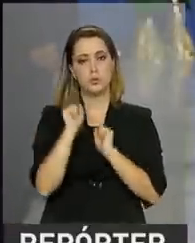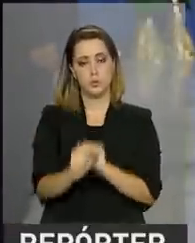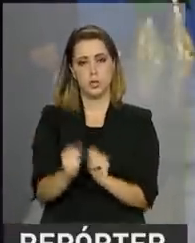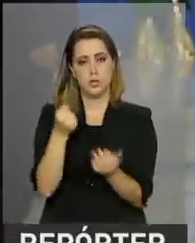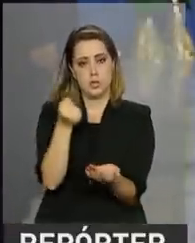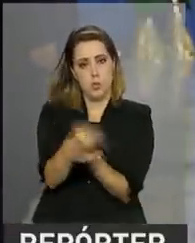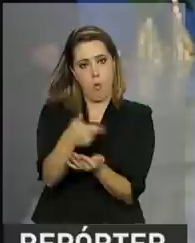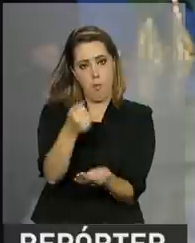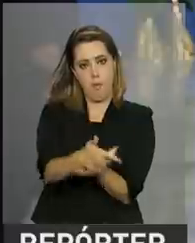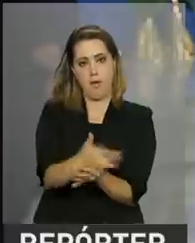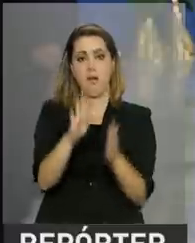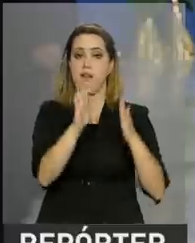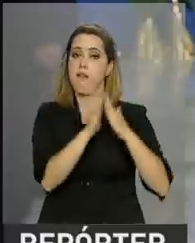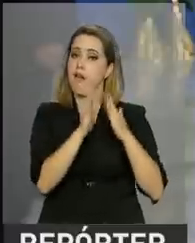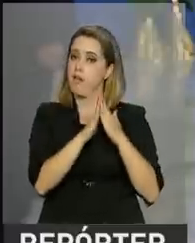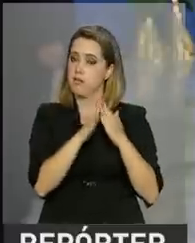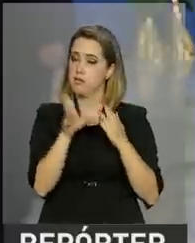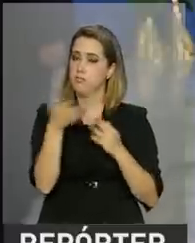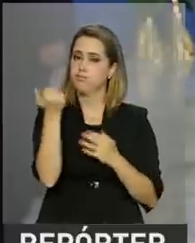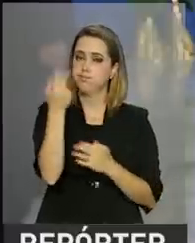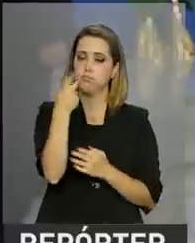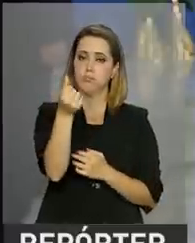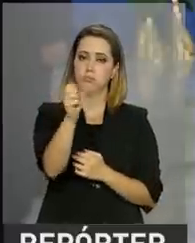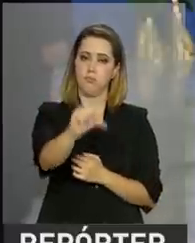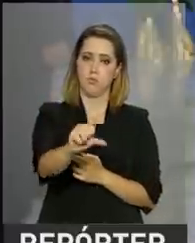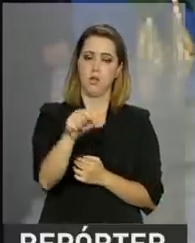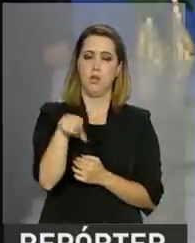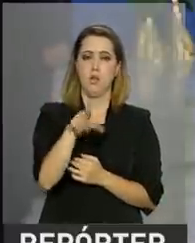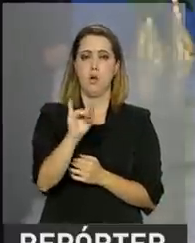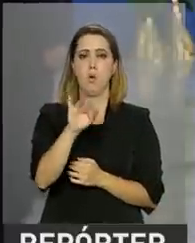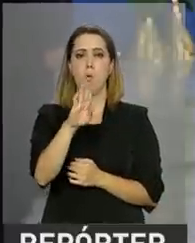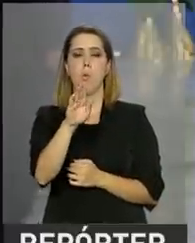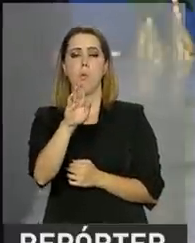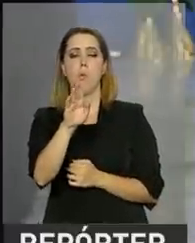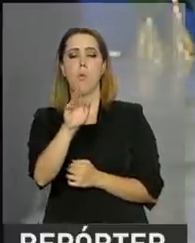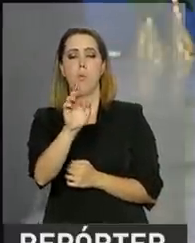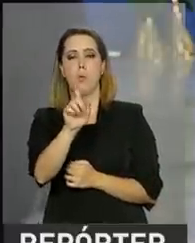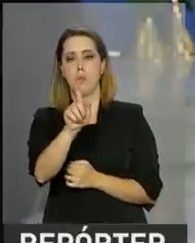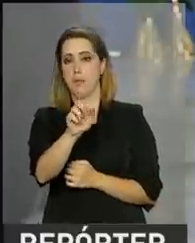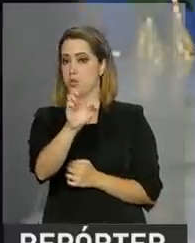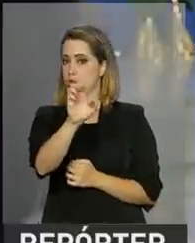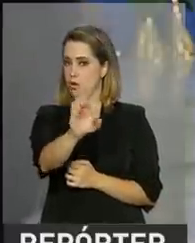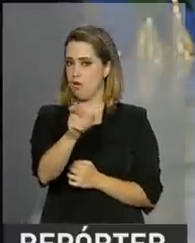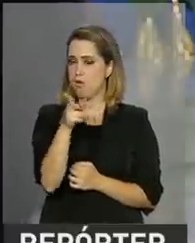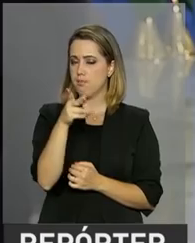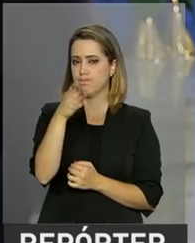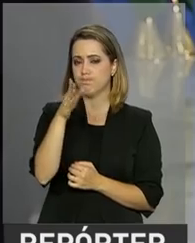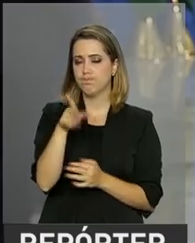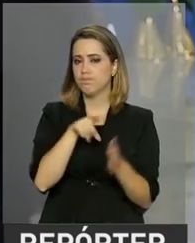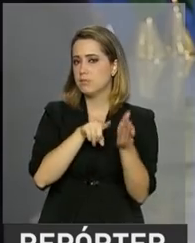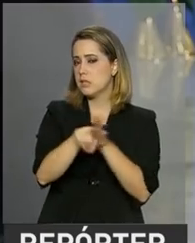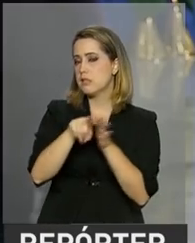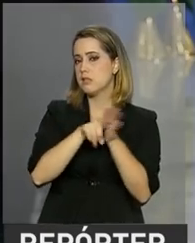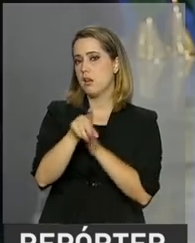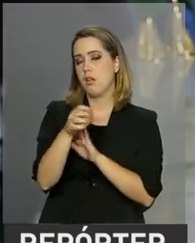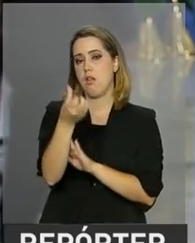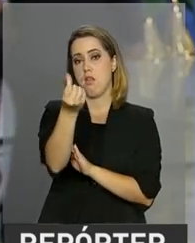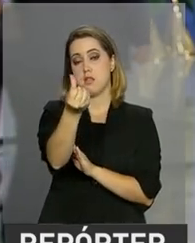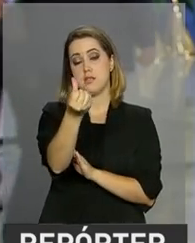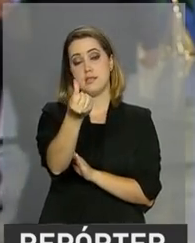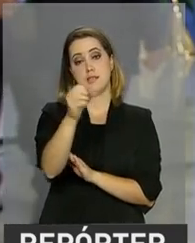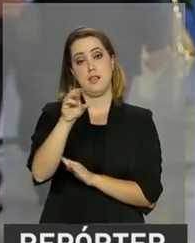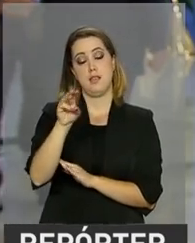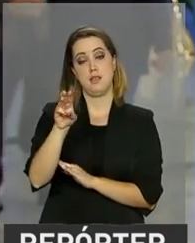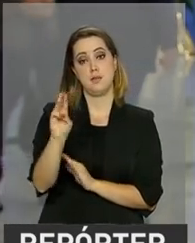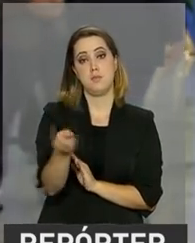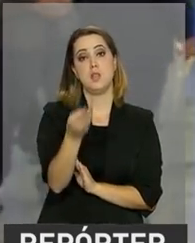época em que foi lançado, 2009, o IBGE calculava que o déficit habitacional no Brasil atingia 6 milhões